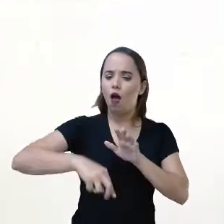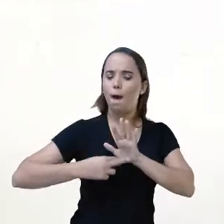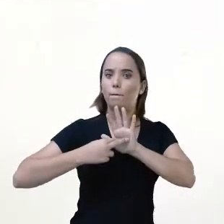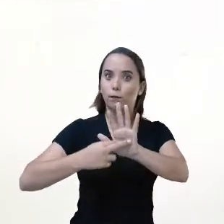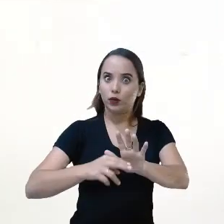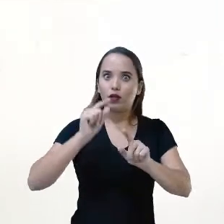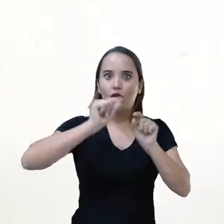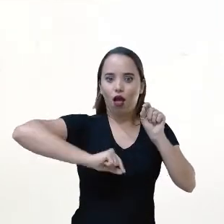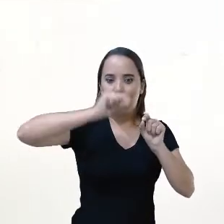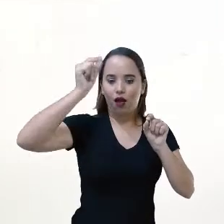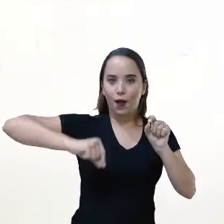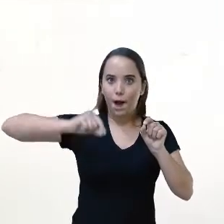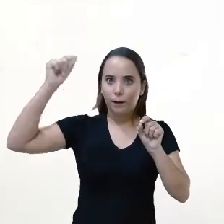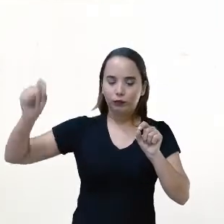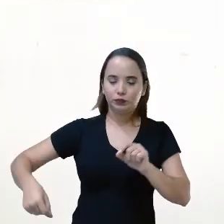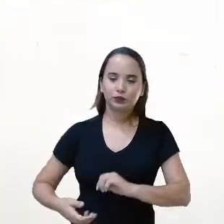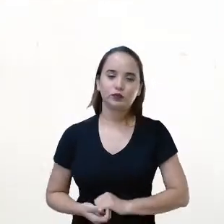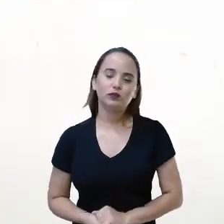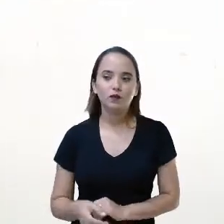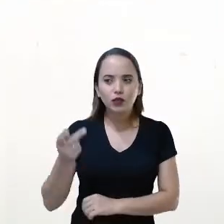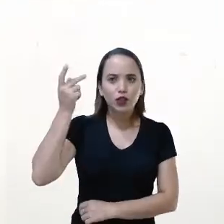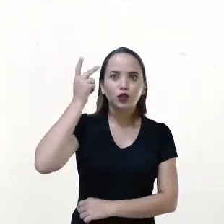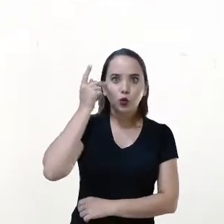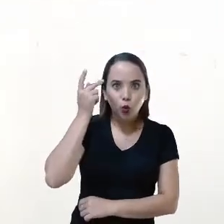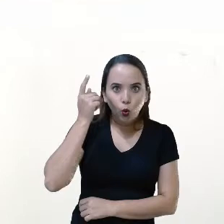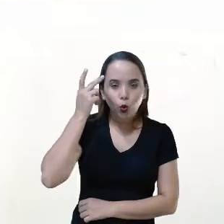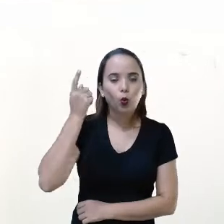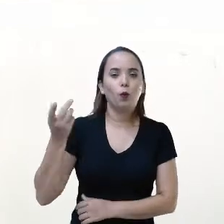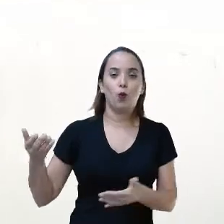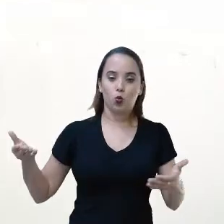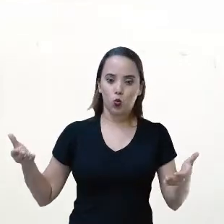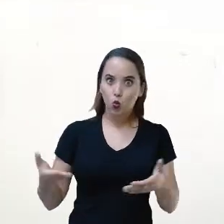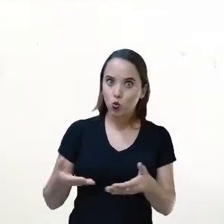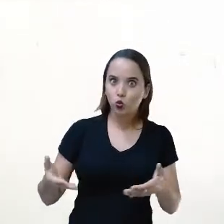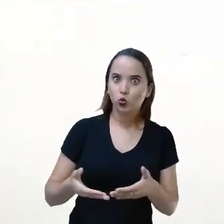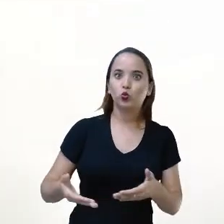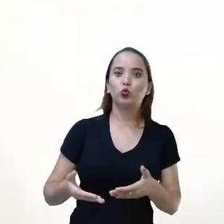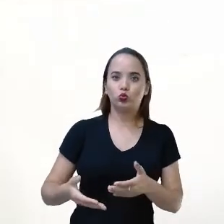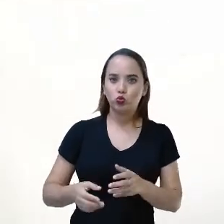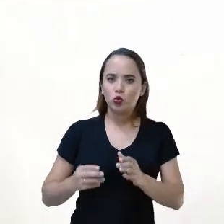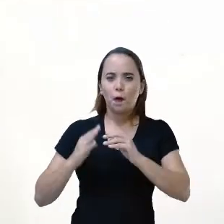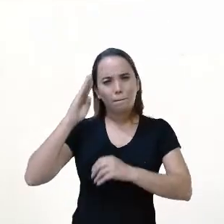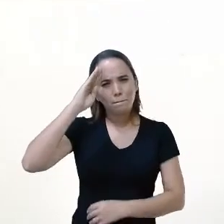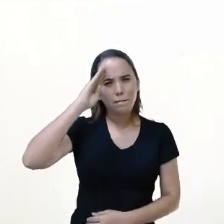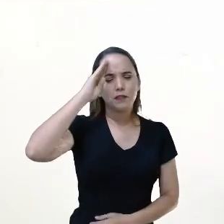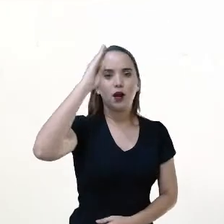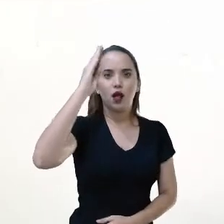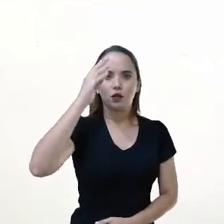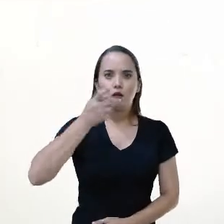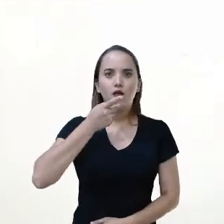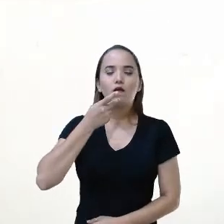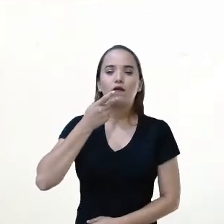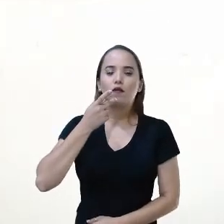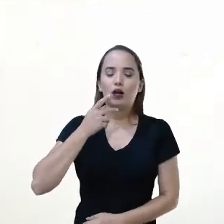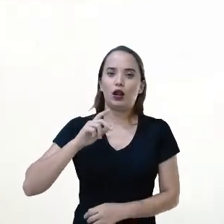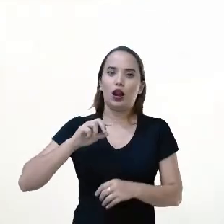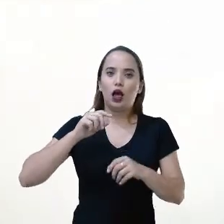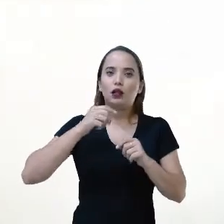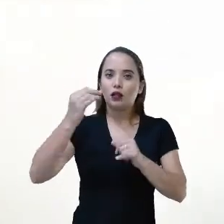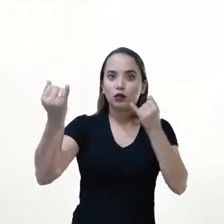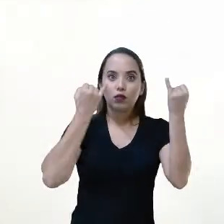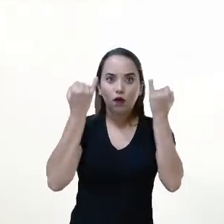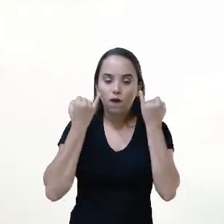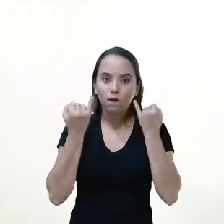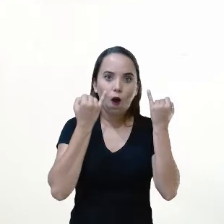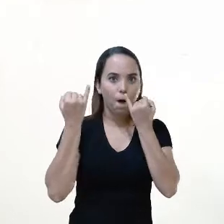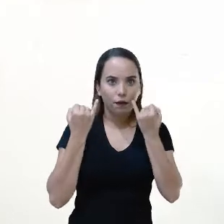muito comum, no nosso contexto, hoje principalmente, nós ouvimos falar dos dados da Covid. E